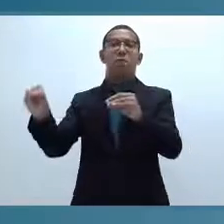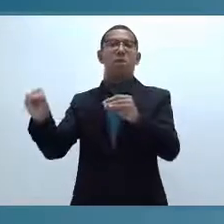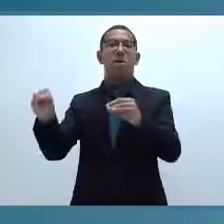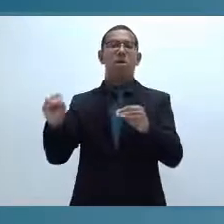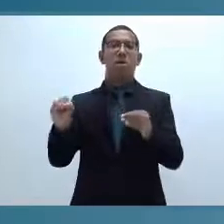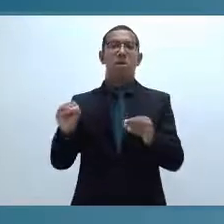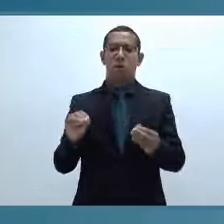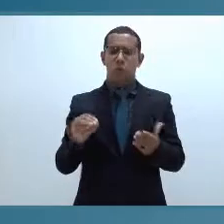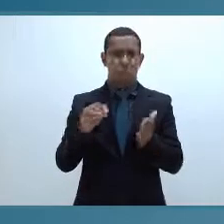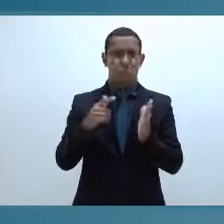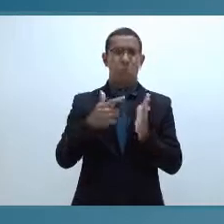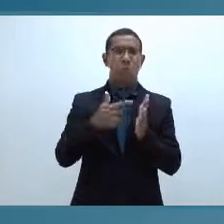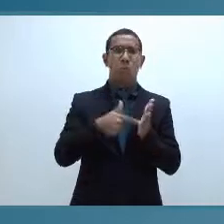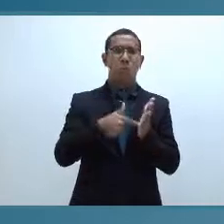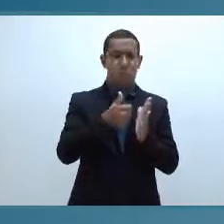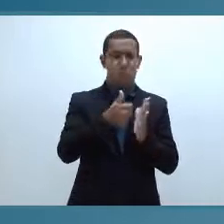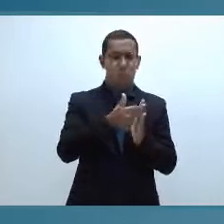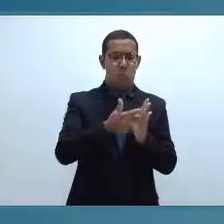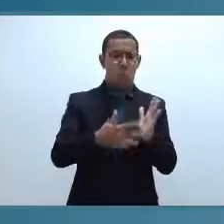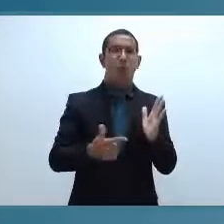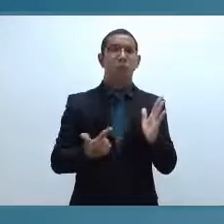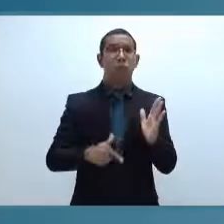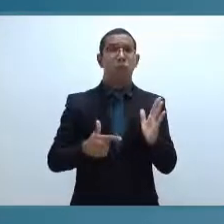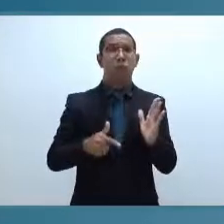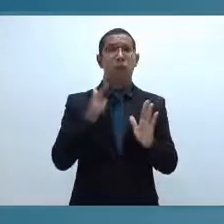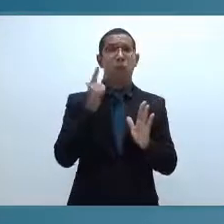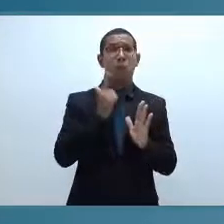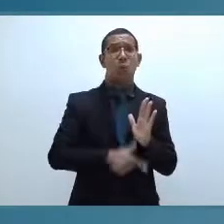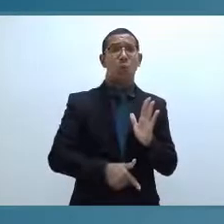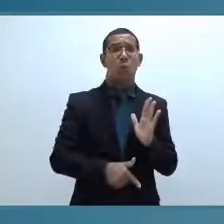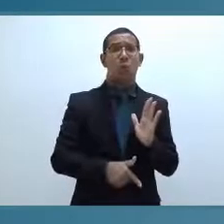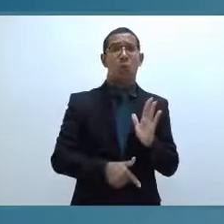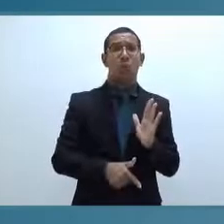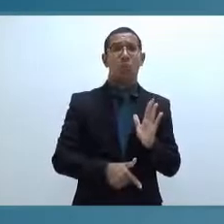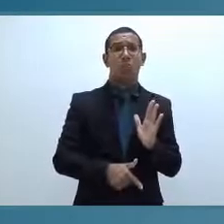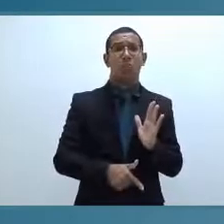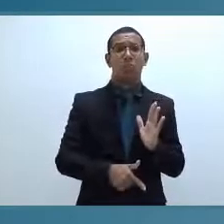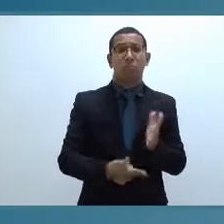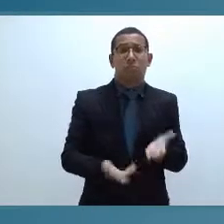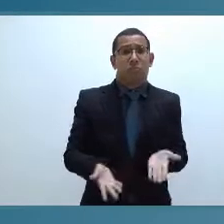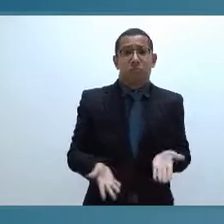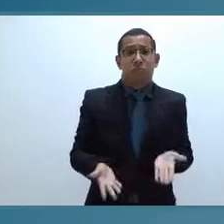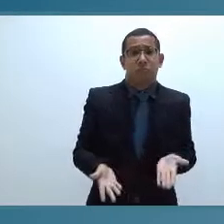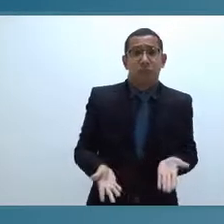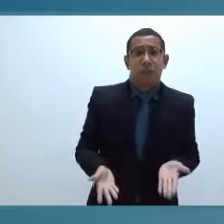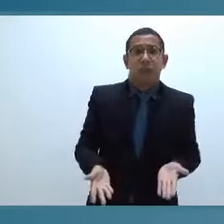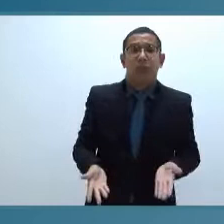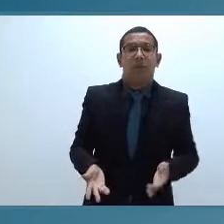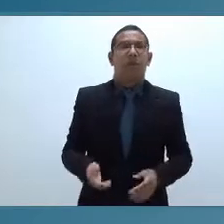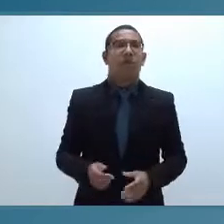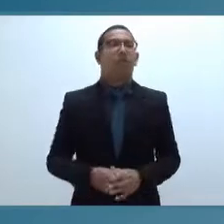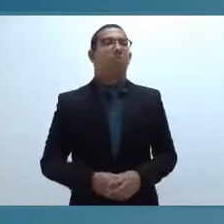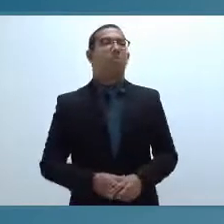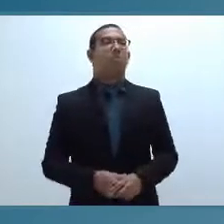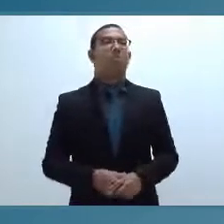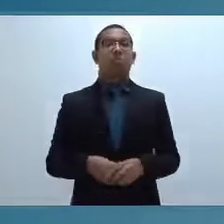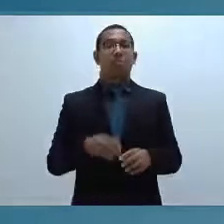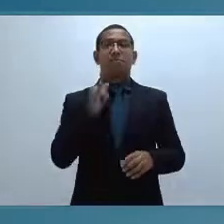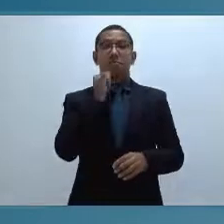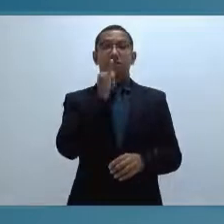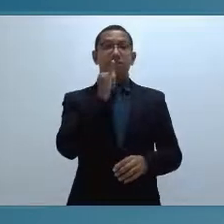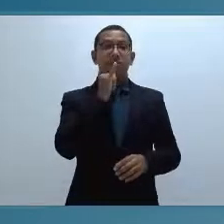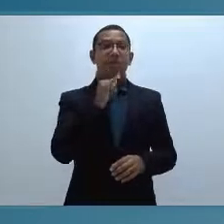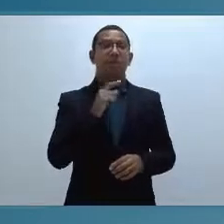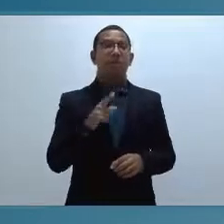o titular do Instituto Residente fora da sede da Comarca ou região judiciária caberá ao Tribunal de Justiça do Estado do